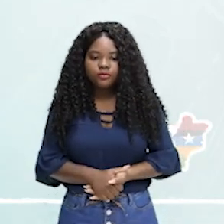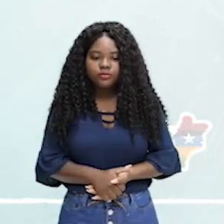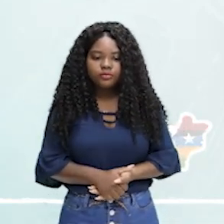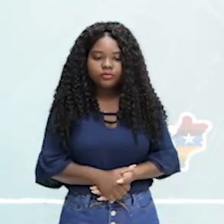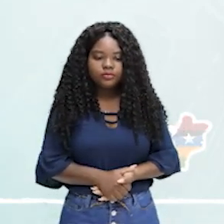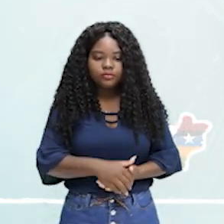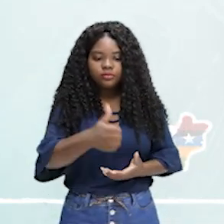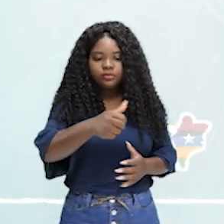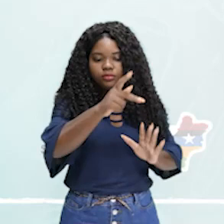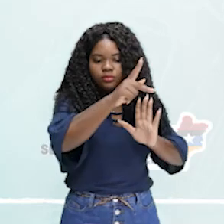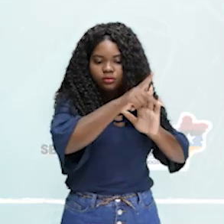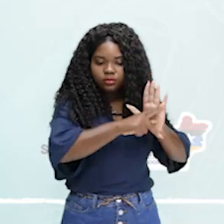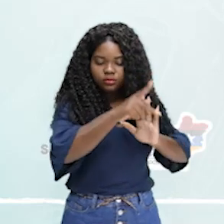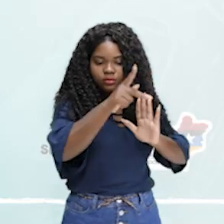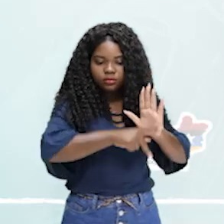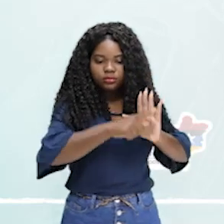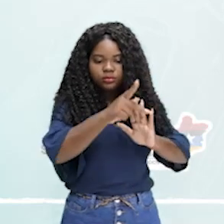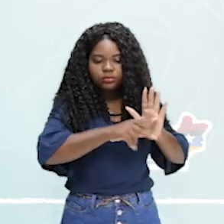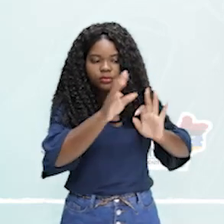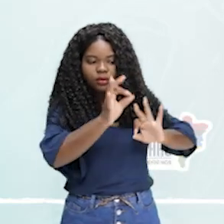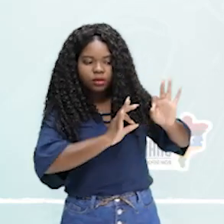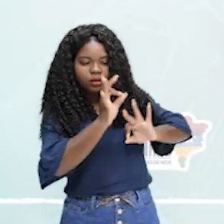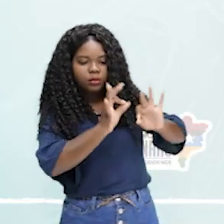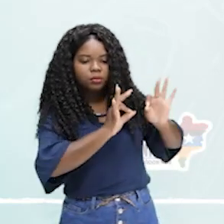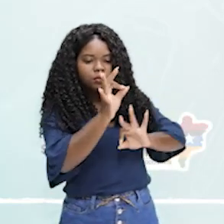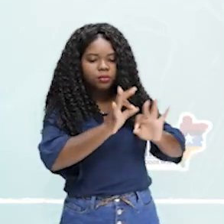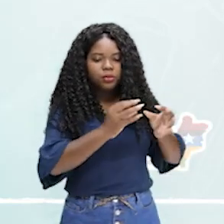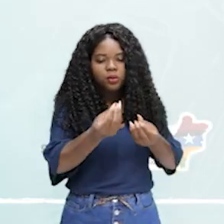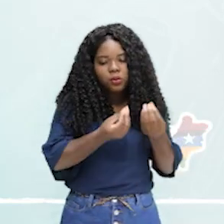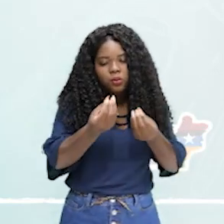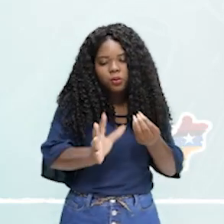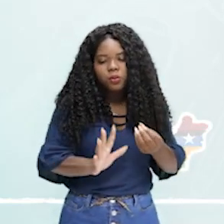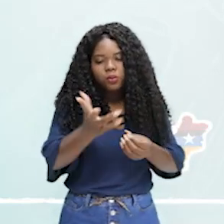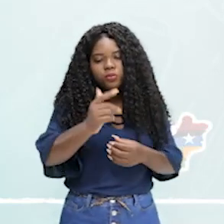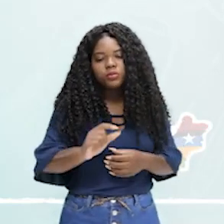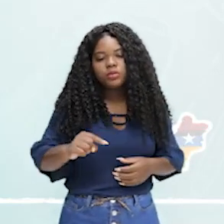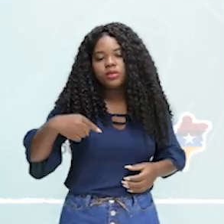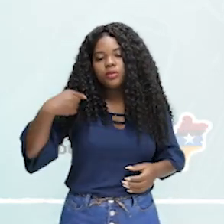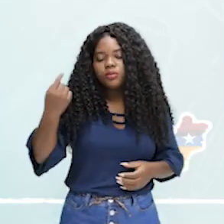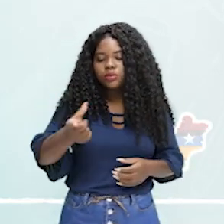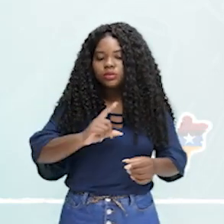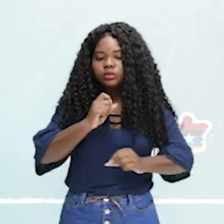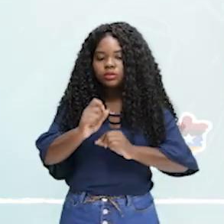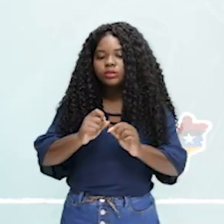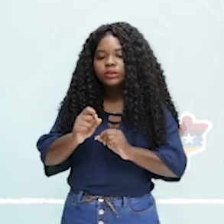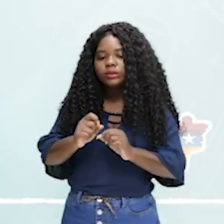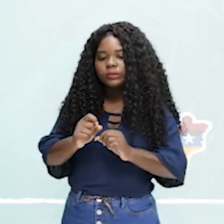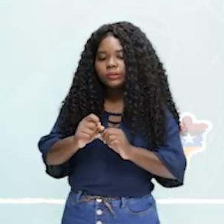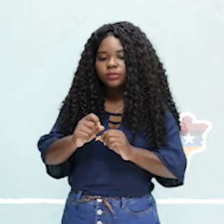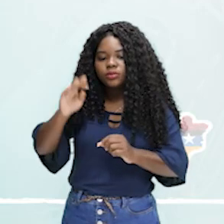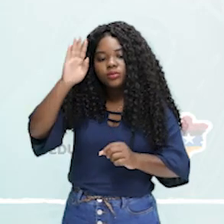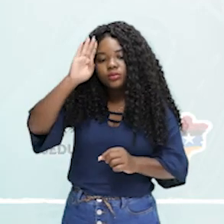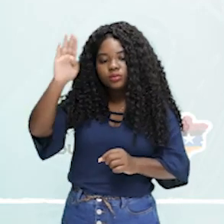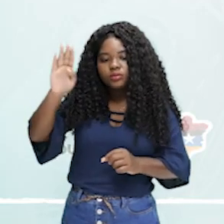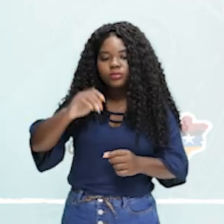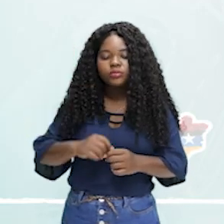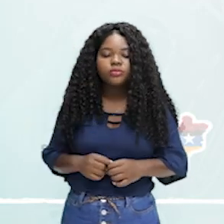planejar o que vai ser feito, como vai ser feito. Depois nós temos que o quê? Que